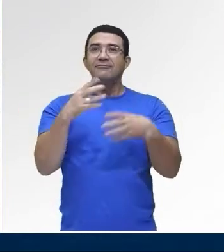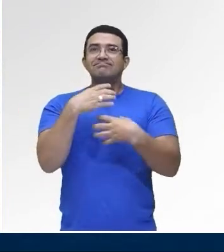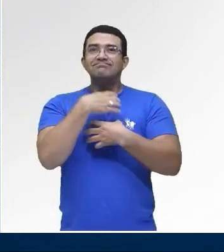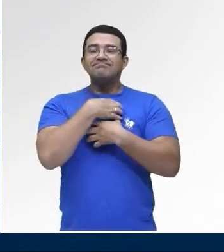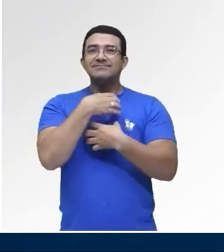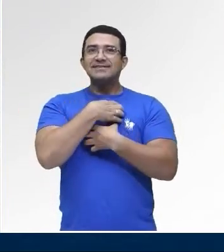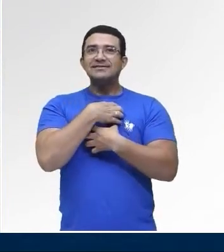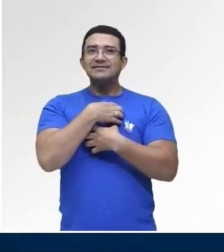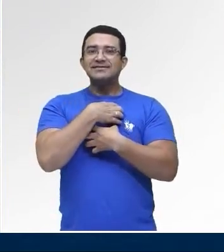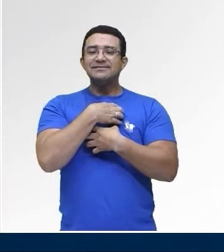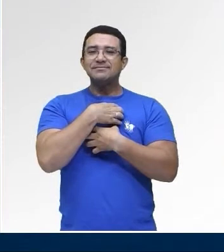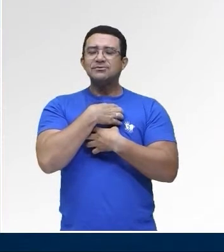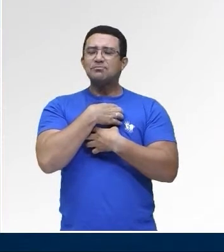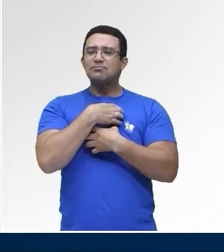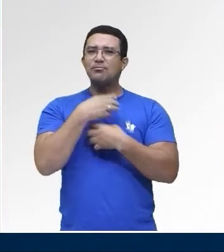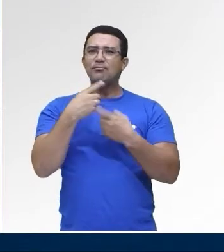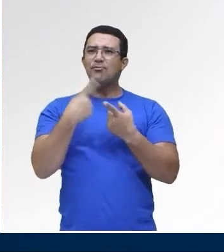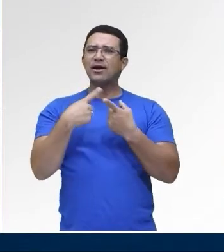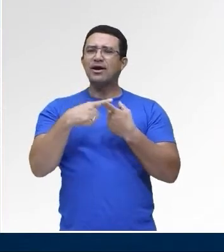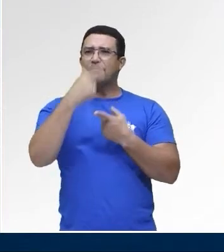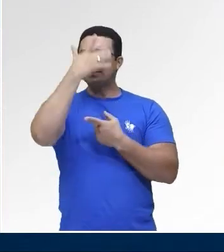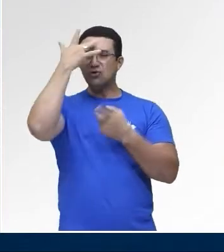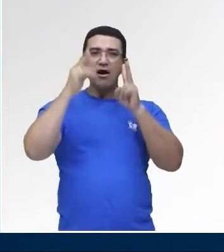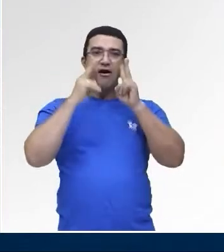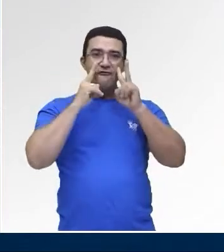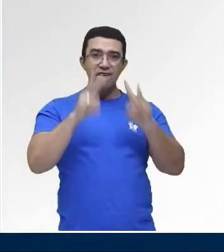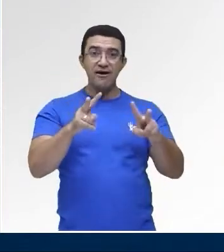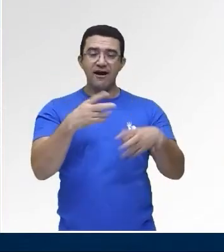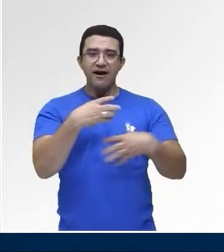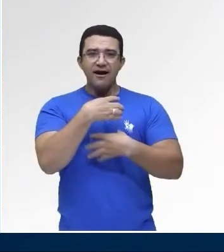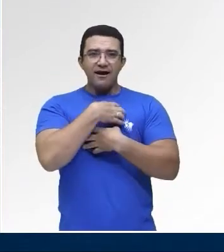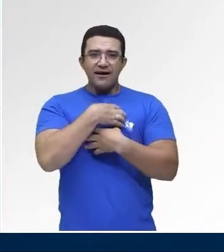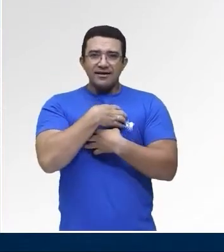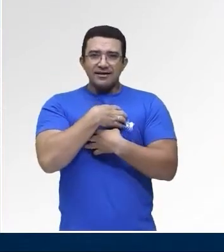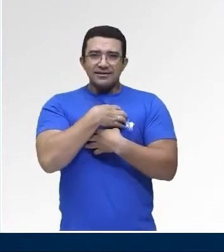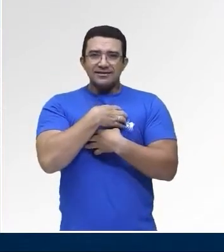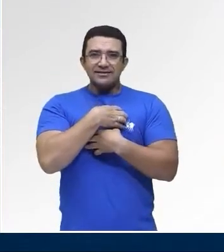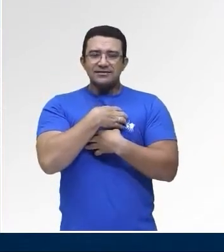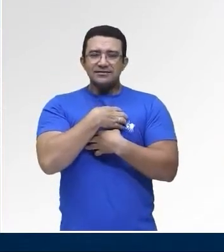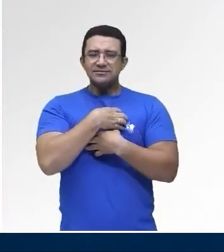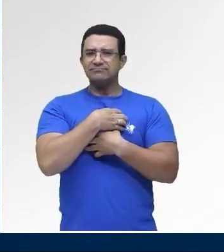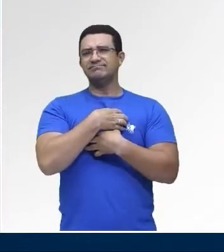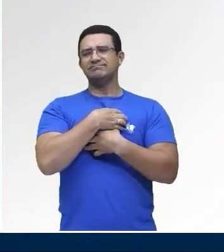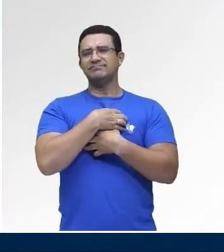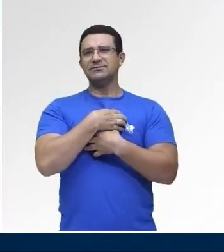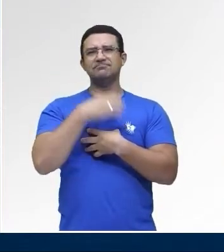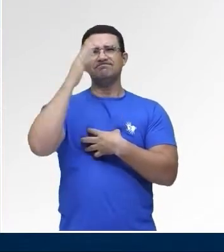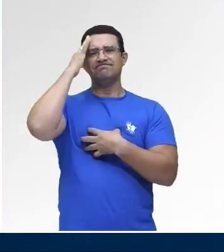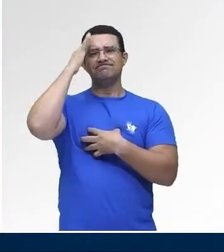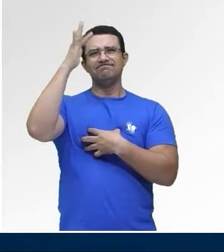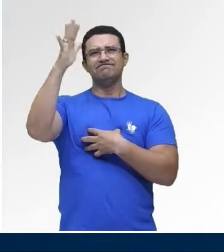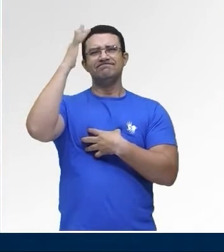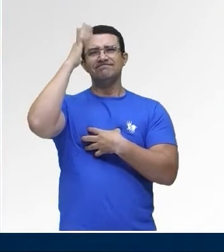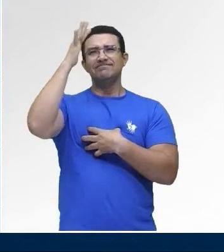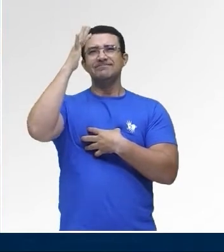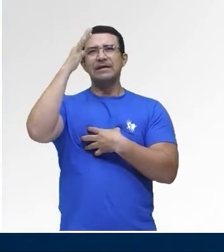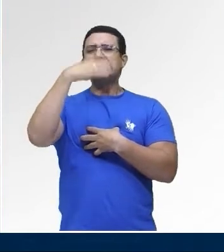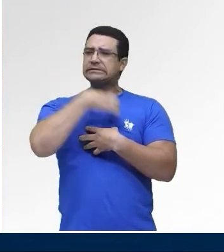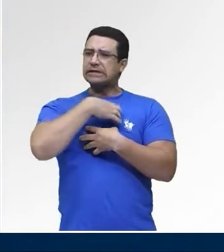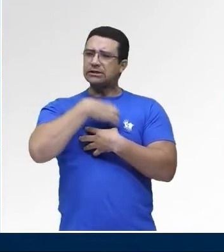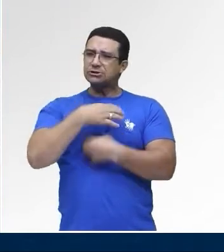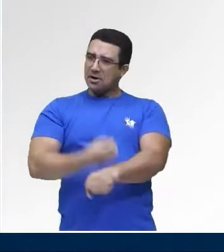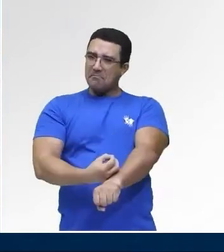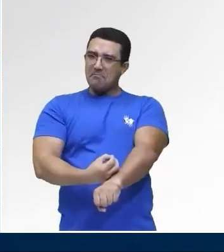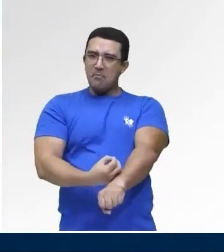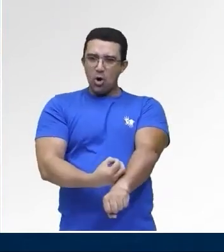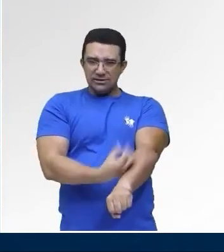porque justamente o olhar do observador, e ele vai ter essa emoção, esse sentimento, né? Ele